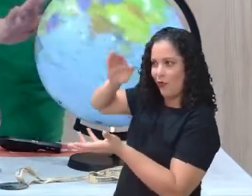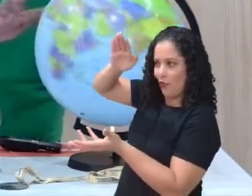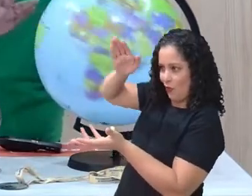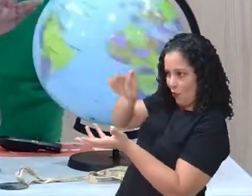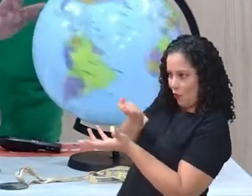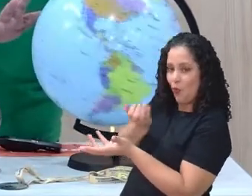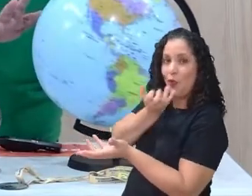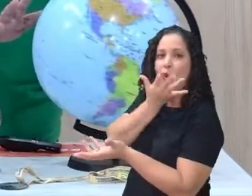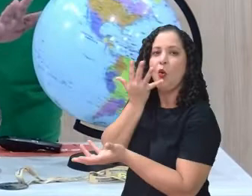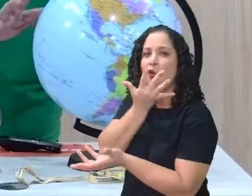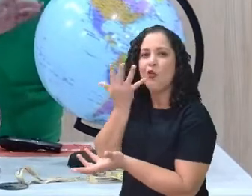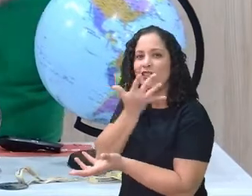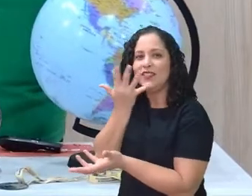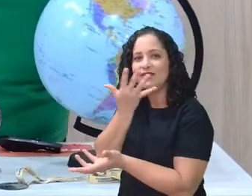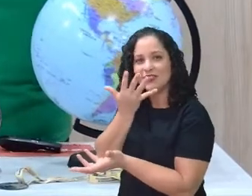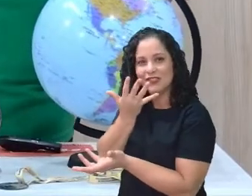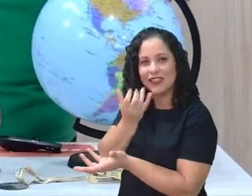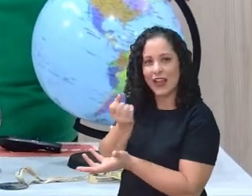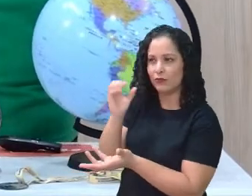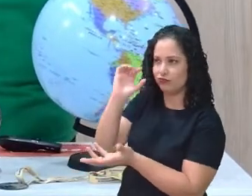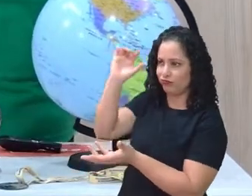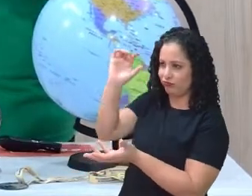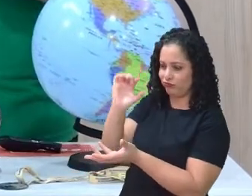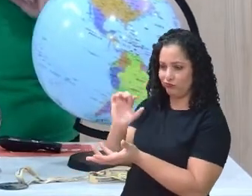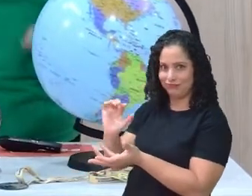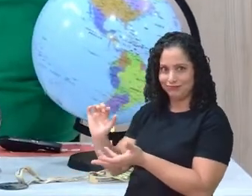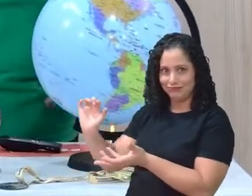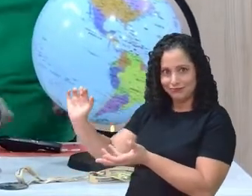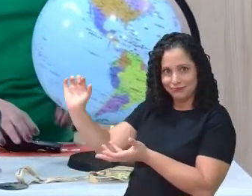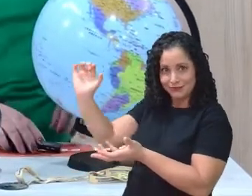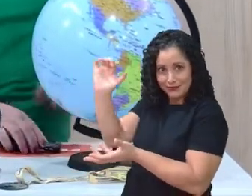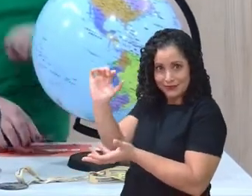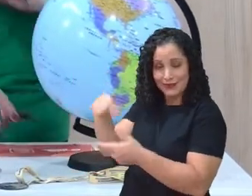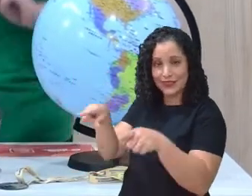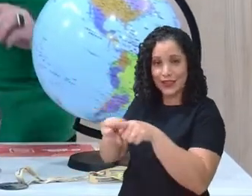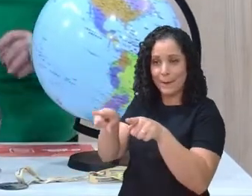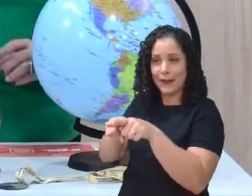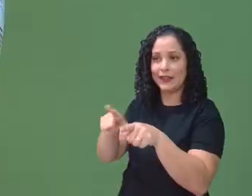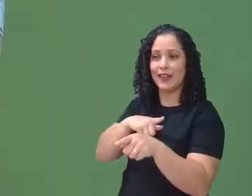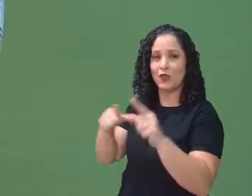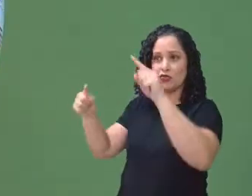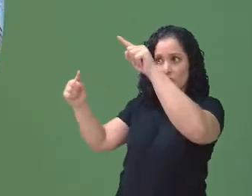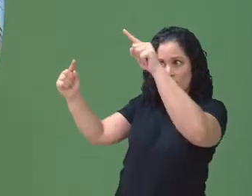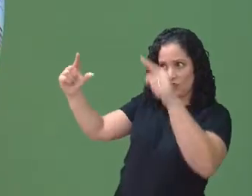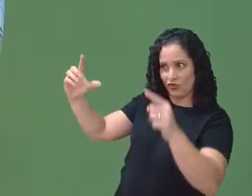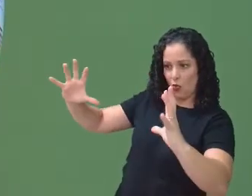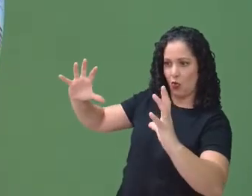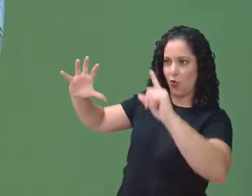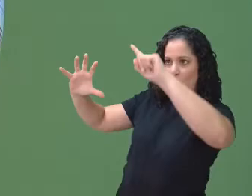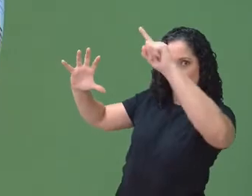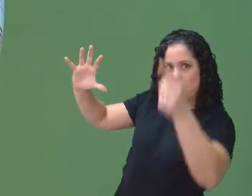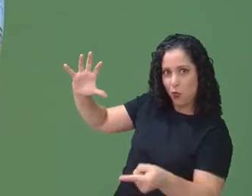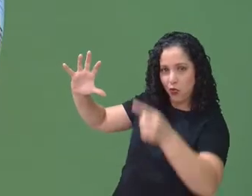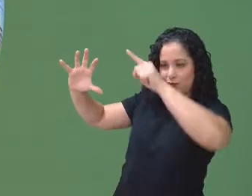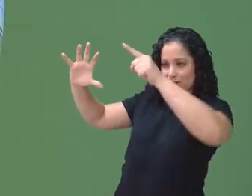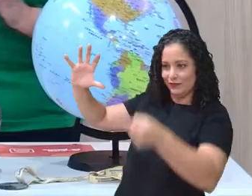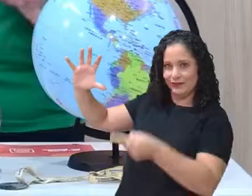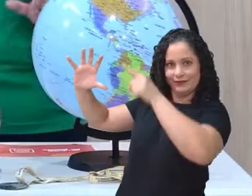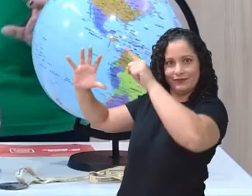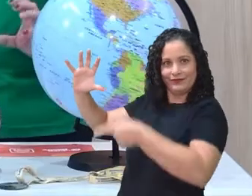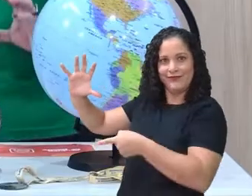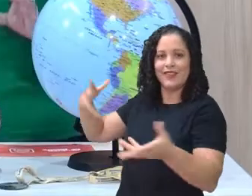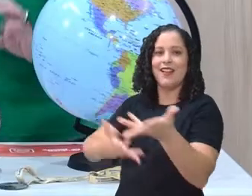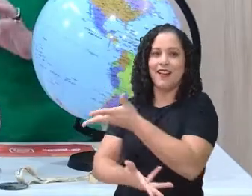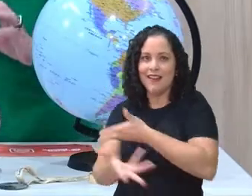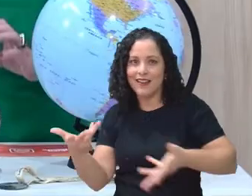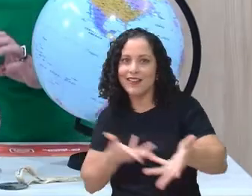né? Mas vamos ver também alguns risquinhos, que hoje a gente vai estudar ele, que tem tudo a ver com fuso horário. E aí a gente vai falar